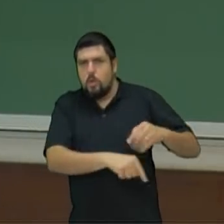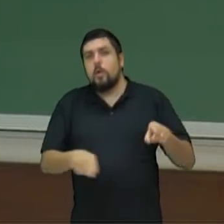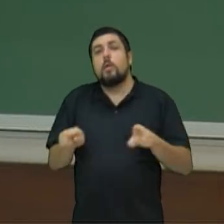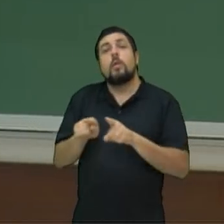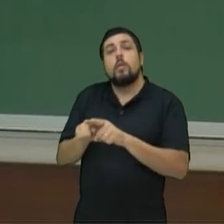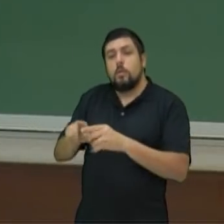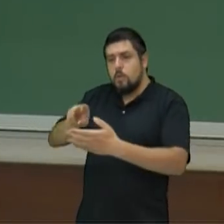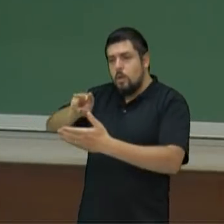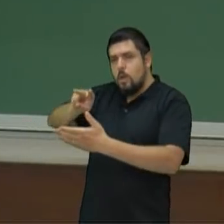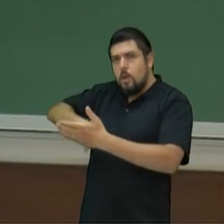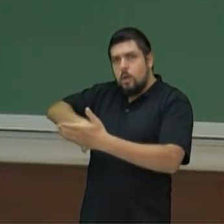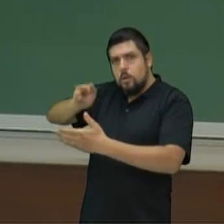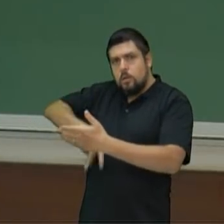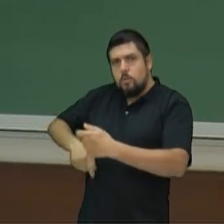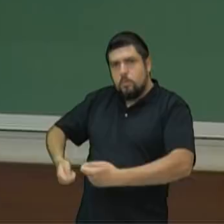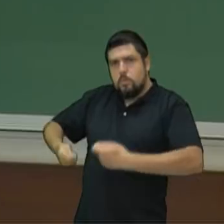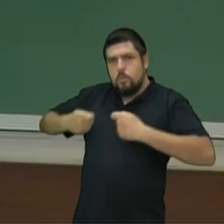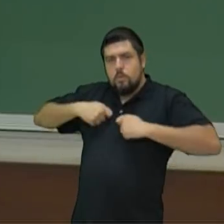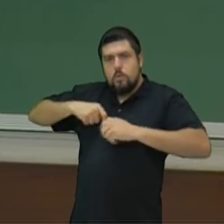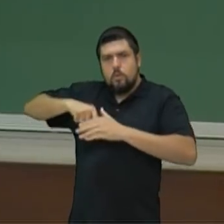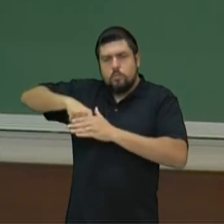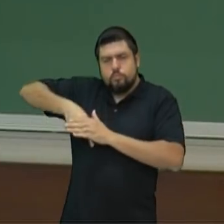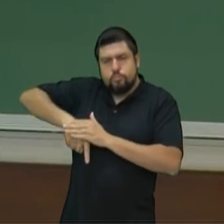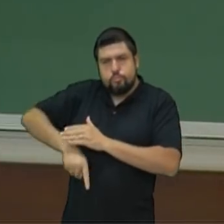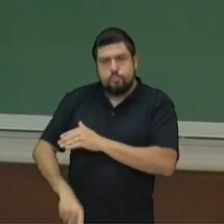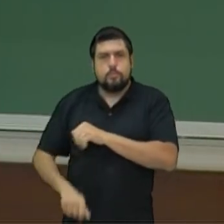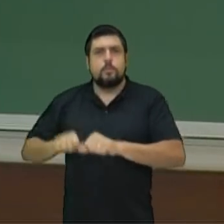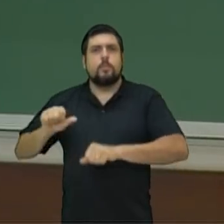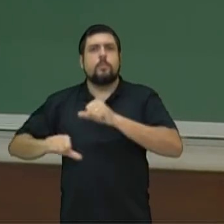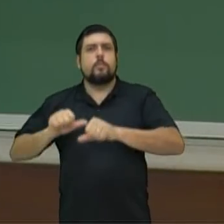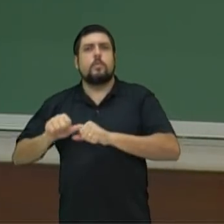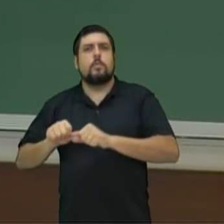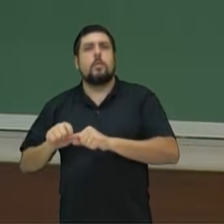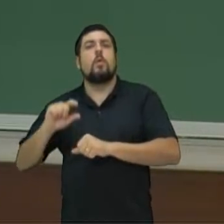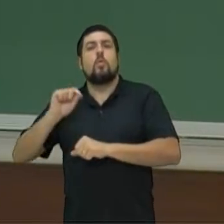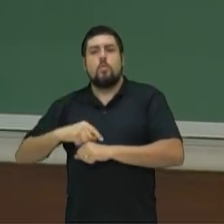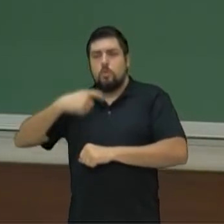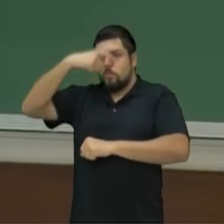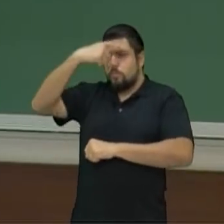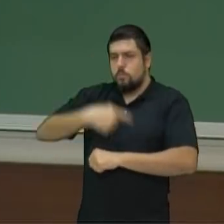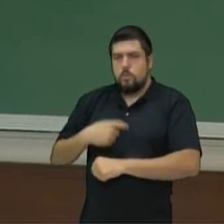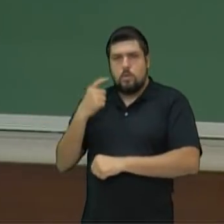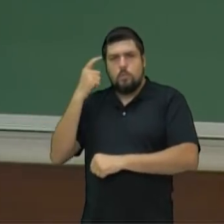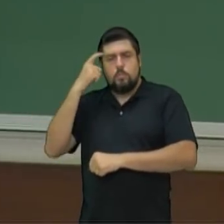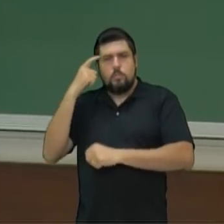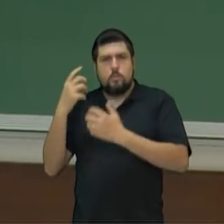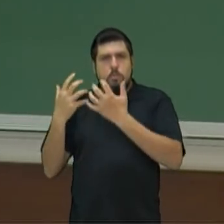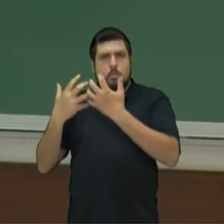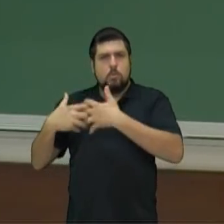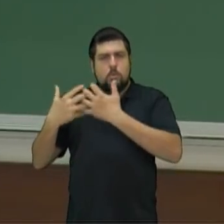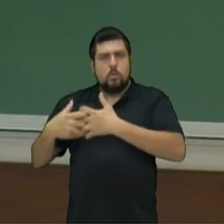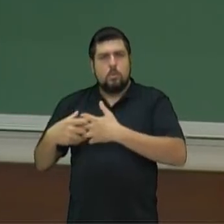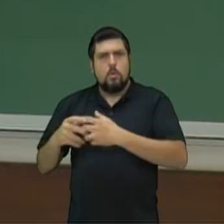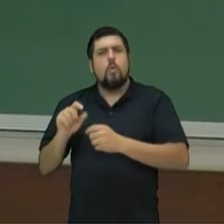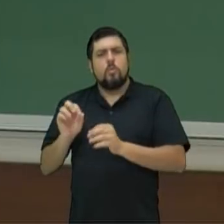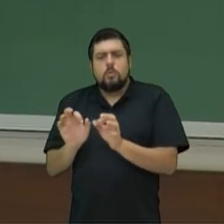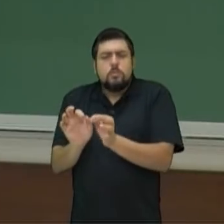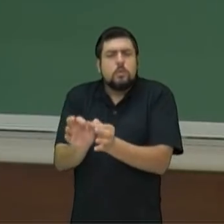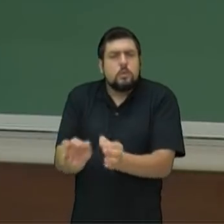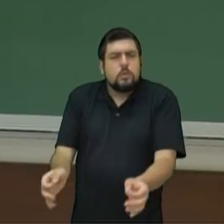profunda. E é isso que o autor vai trabalhar. Naqueles que já possuem raciocínio, e diz que é um hábito simples e